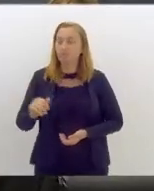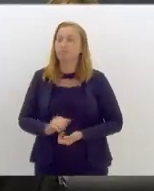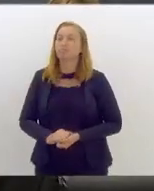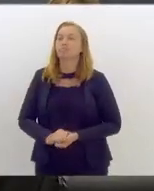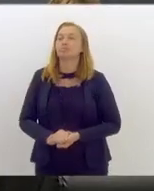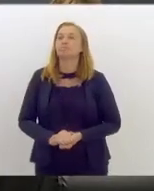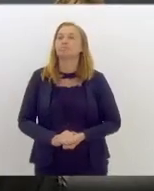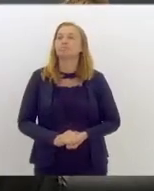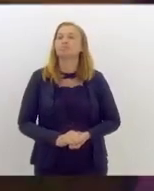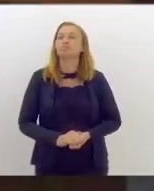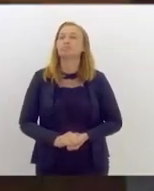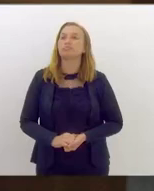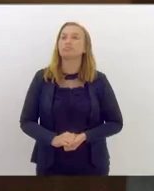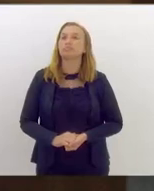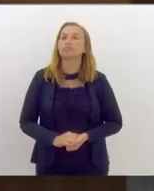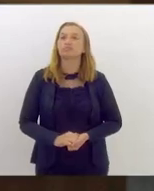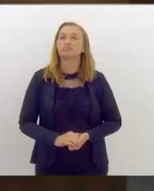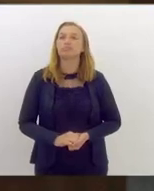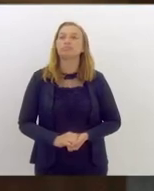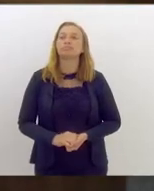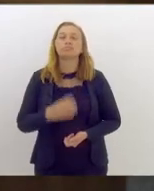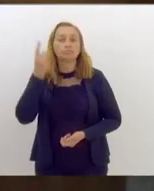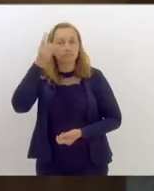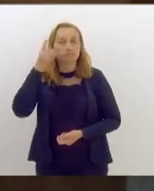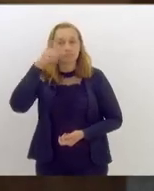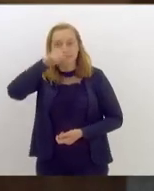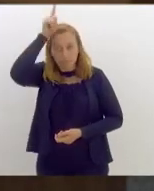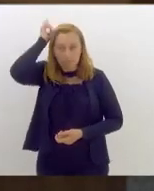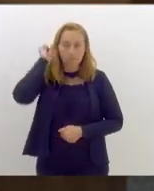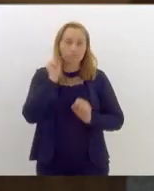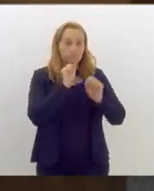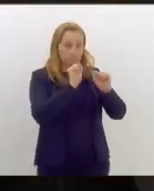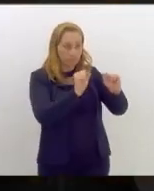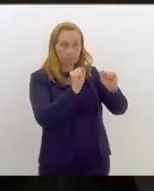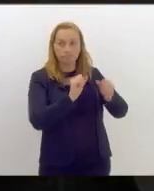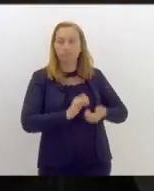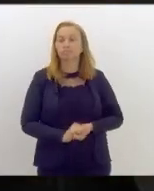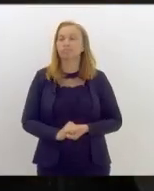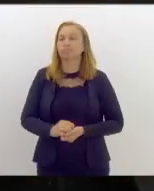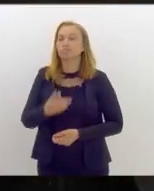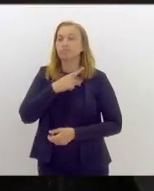como fala estado Luís pode ser distante